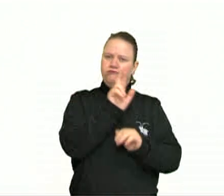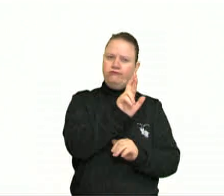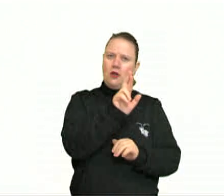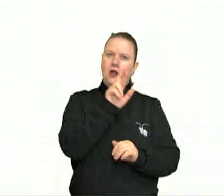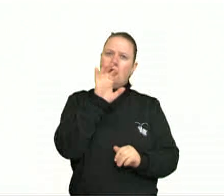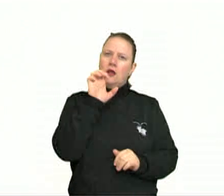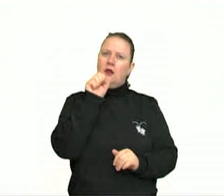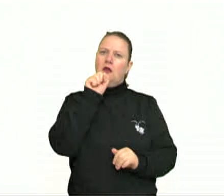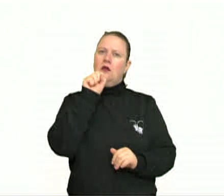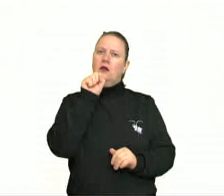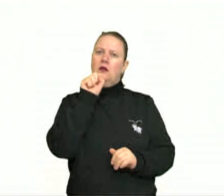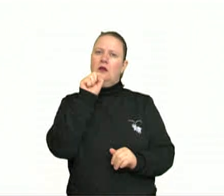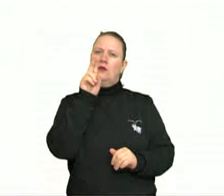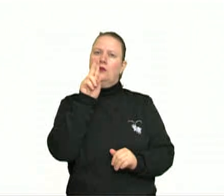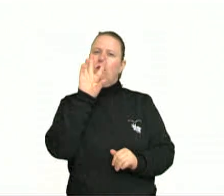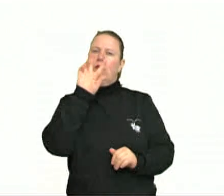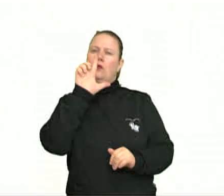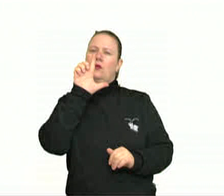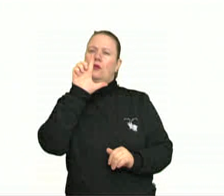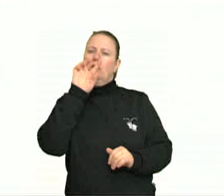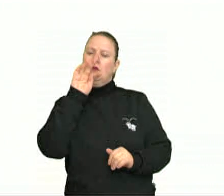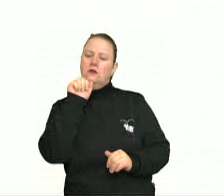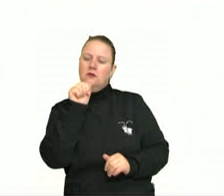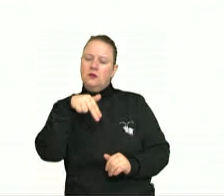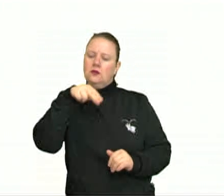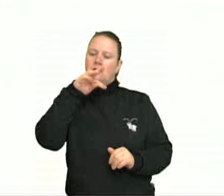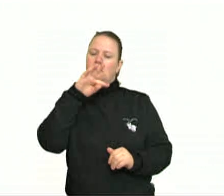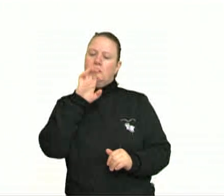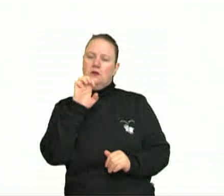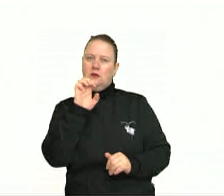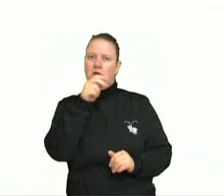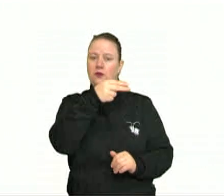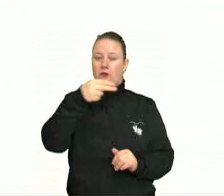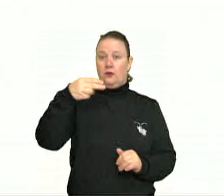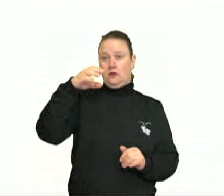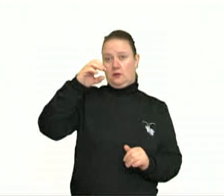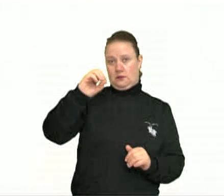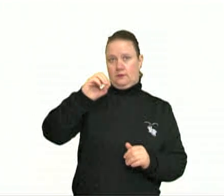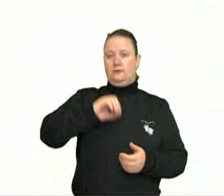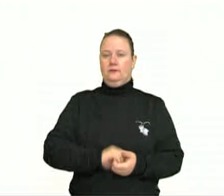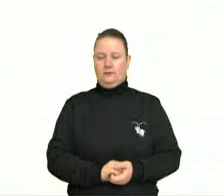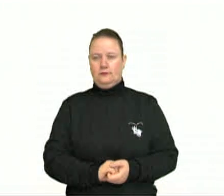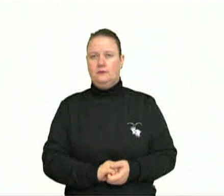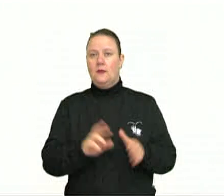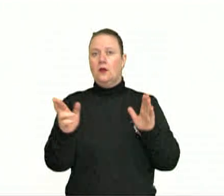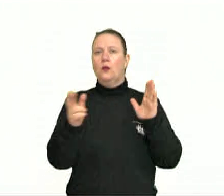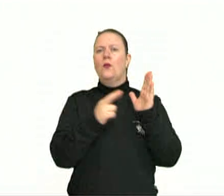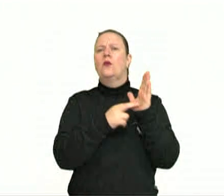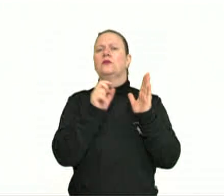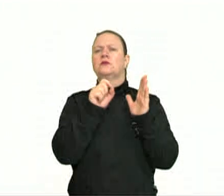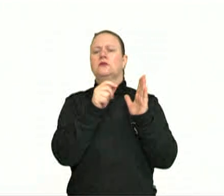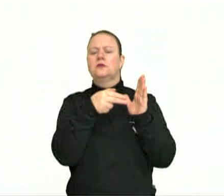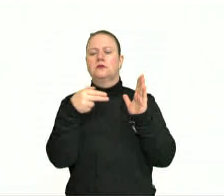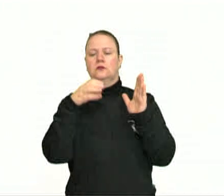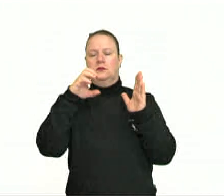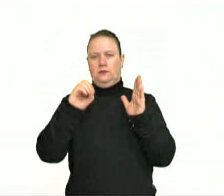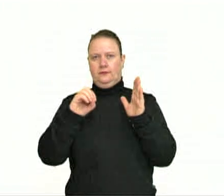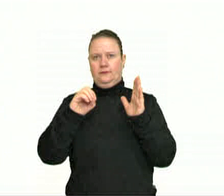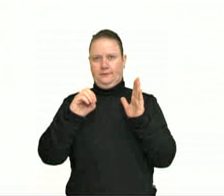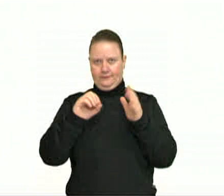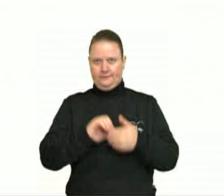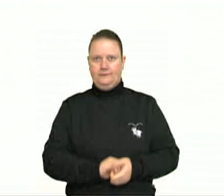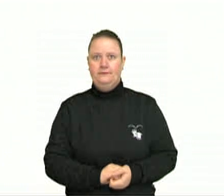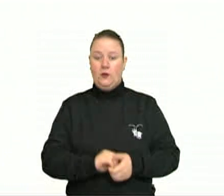seja zero. Ou seja, corpos tendem a permanecer em repouso ou em movimento retilíneo